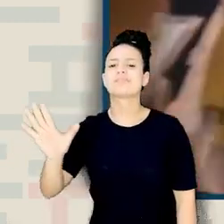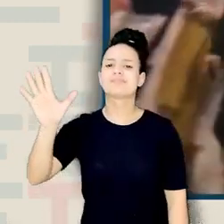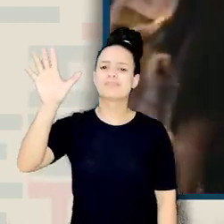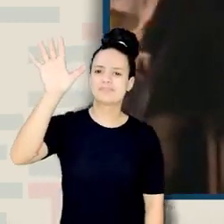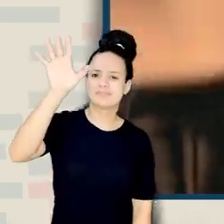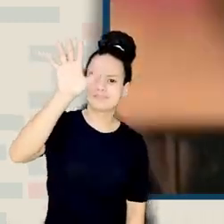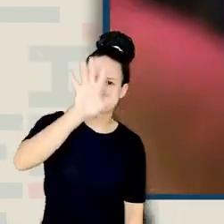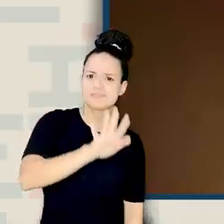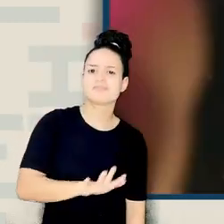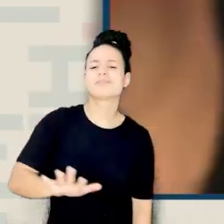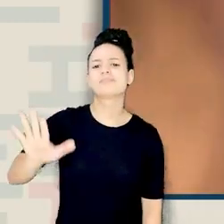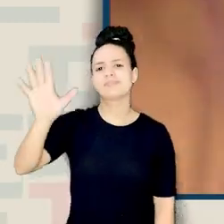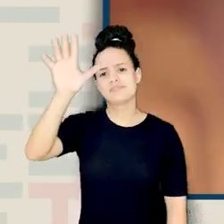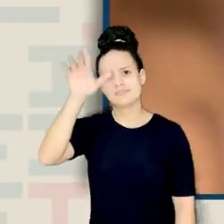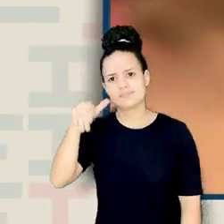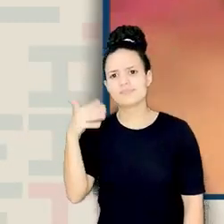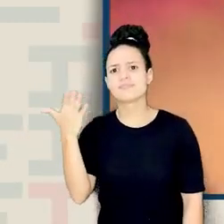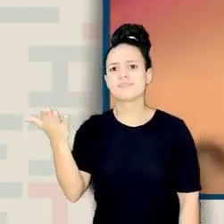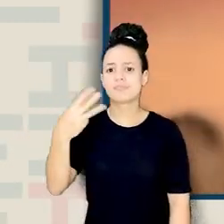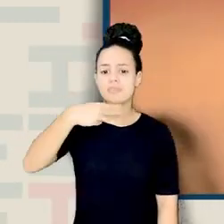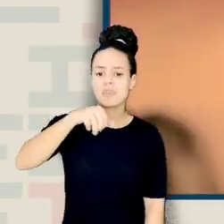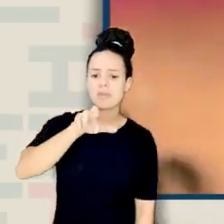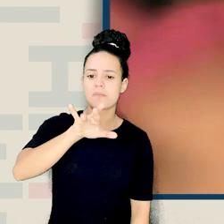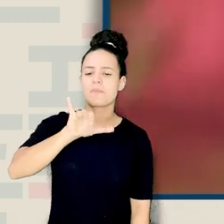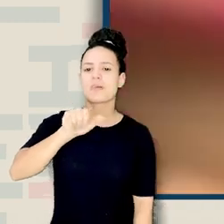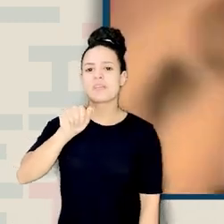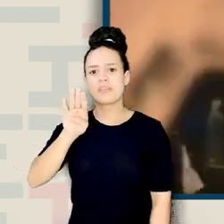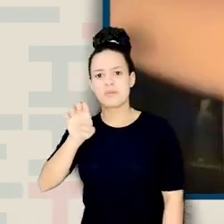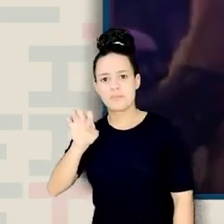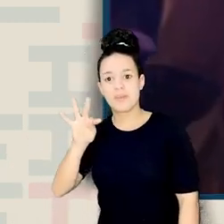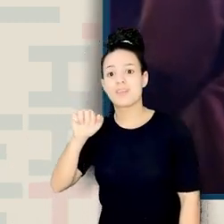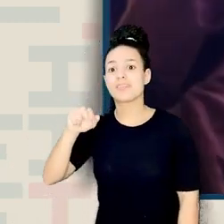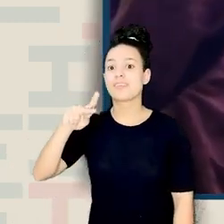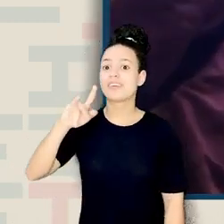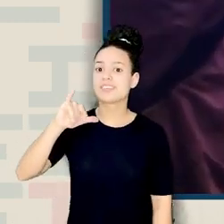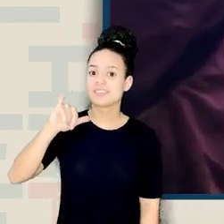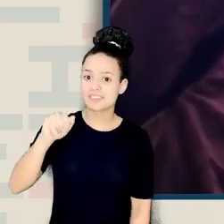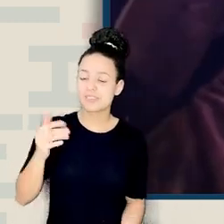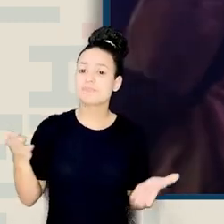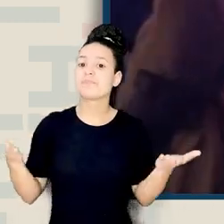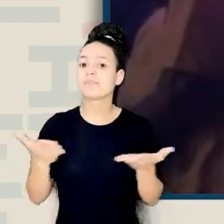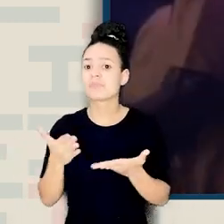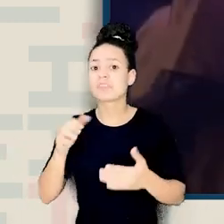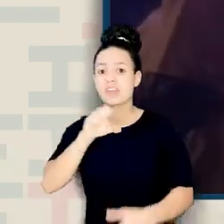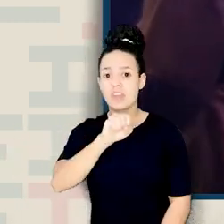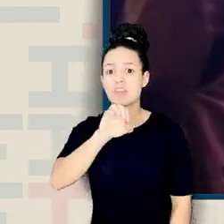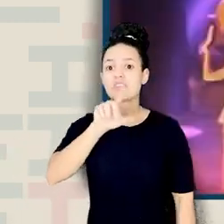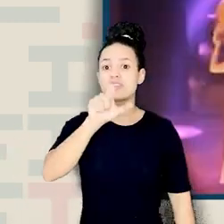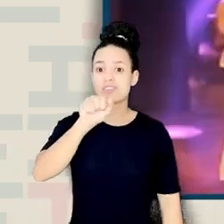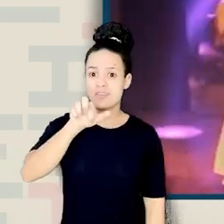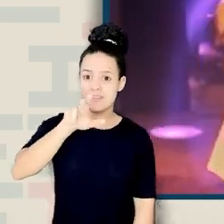Clara Nunes, Maria Bethânia, e agora o Solar entra na